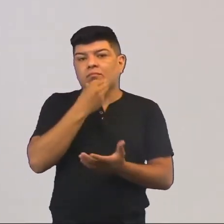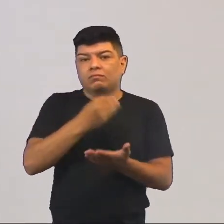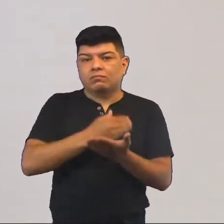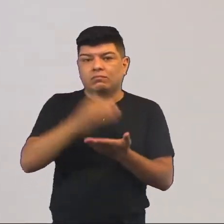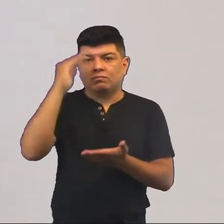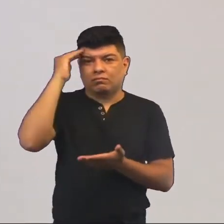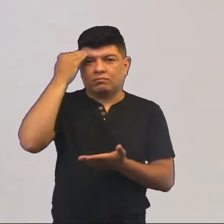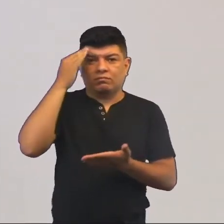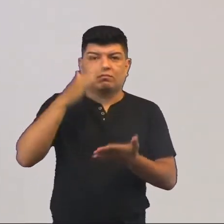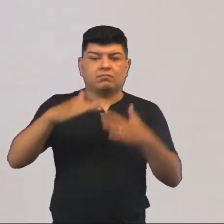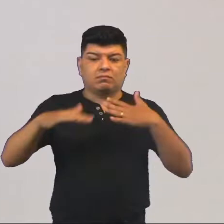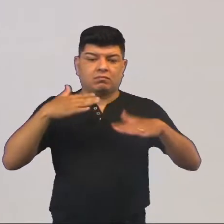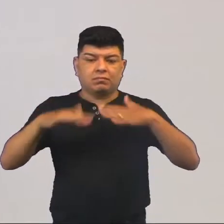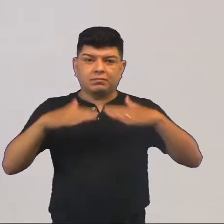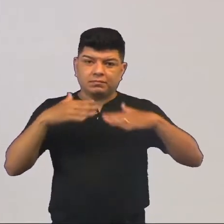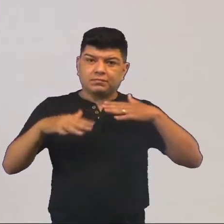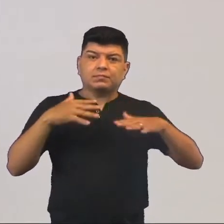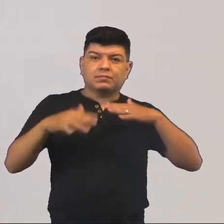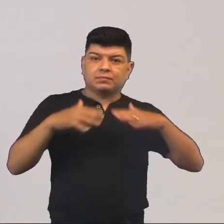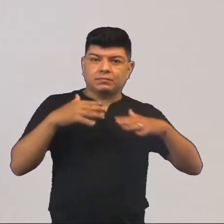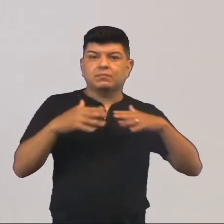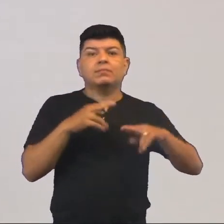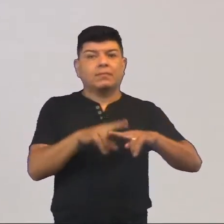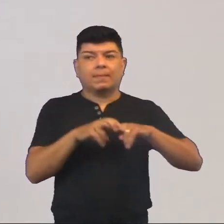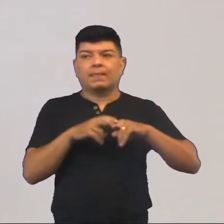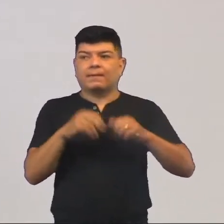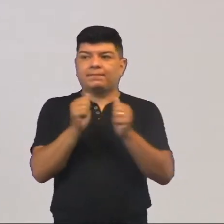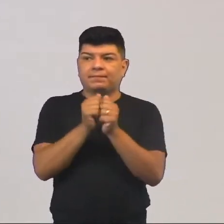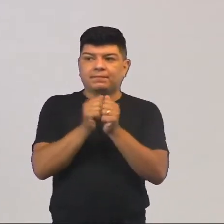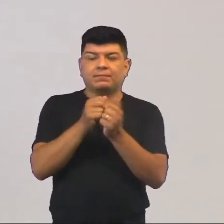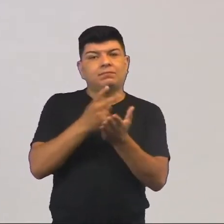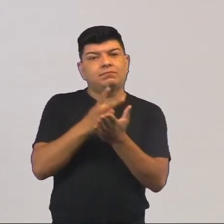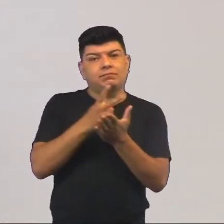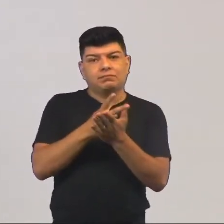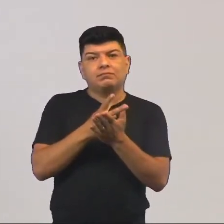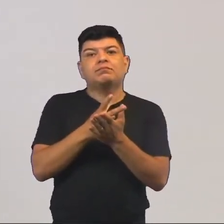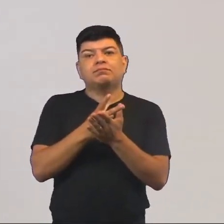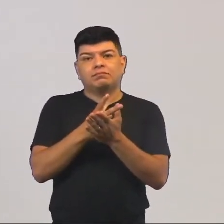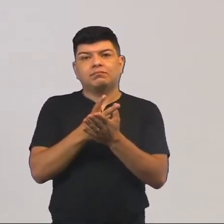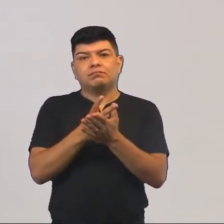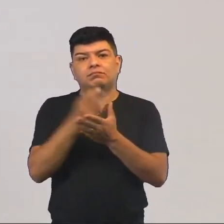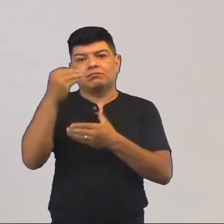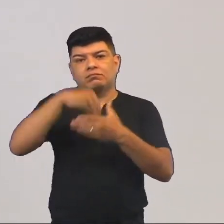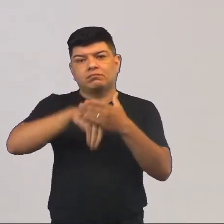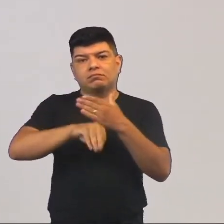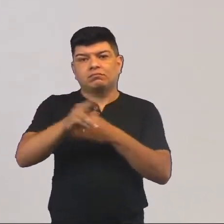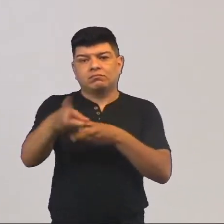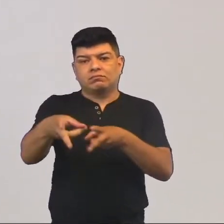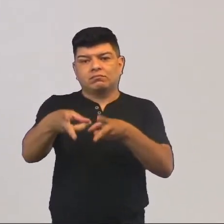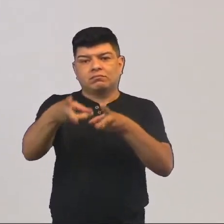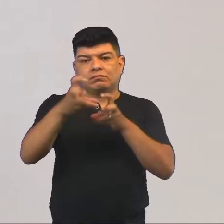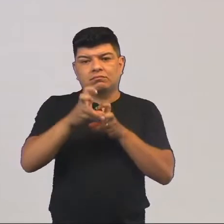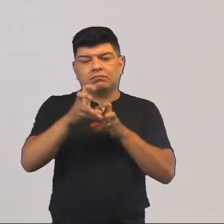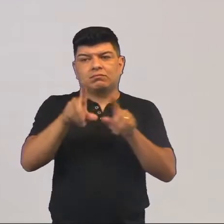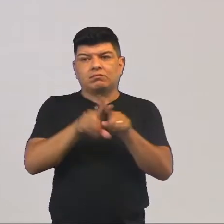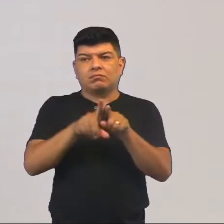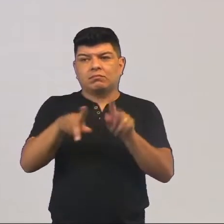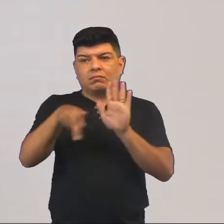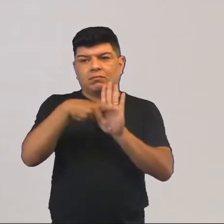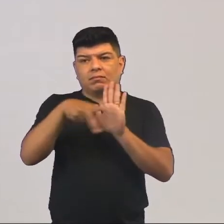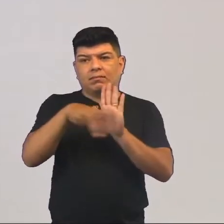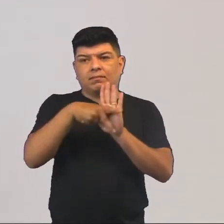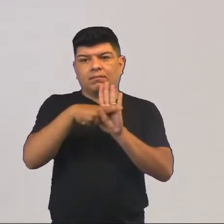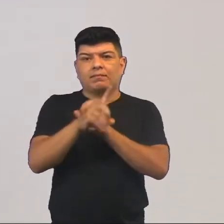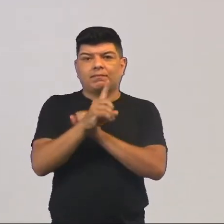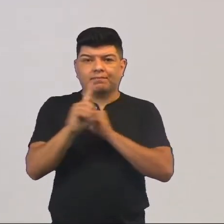a entender de movimento, né? Então ela está junta aí dentro das nossas perspectivas